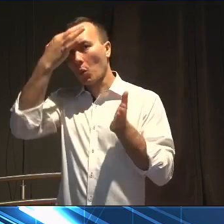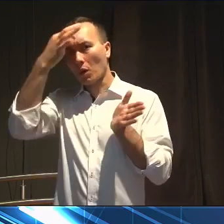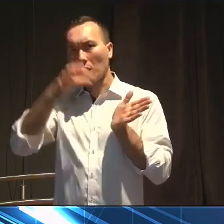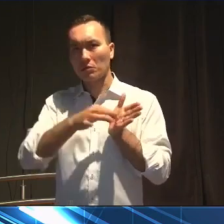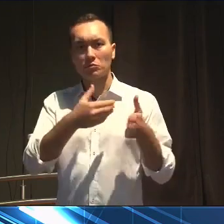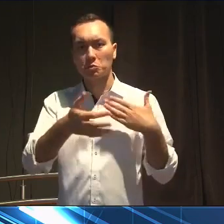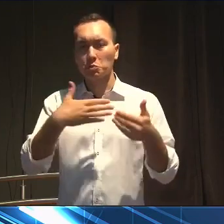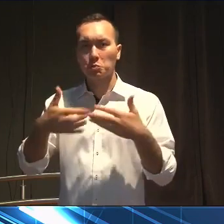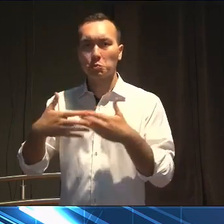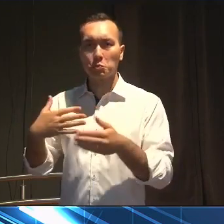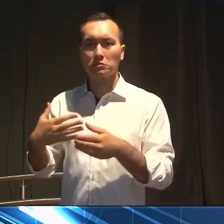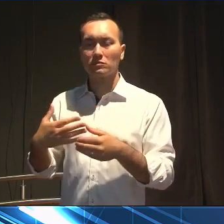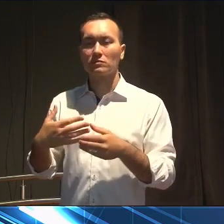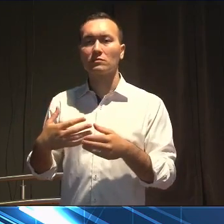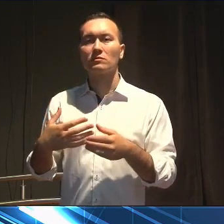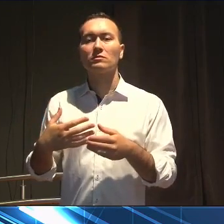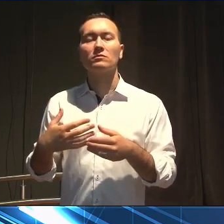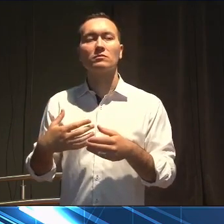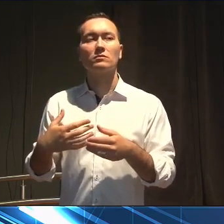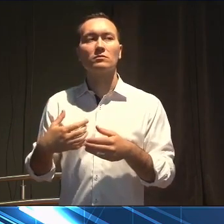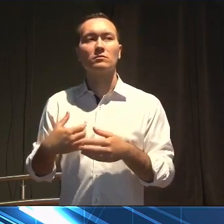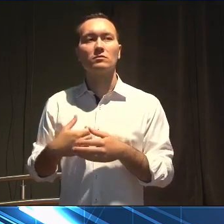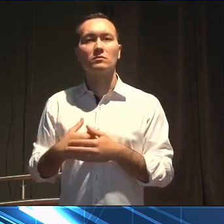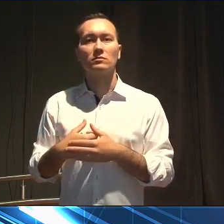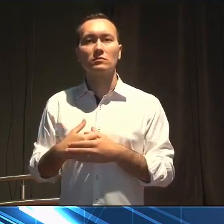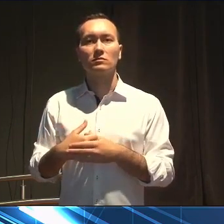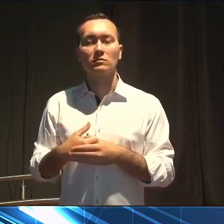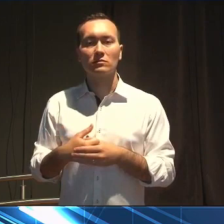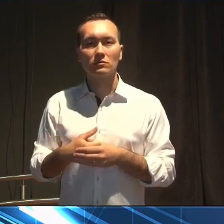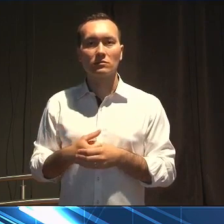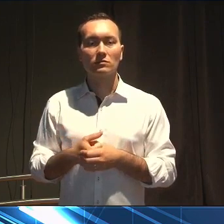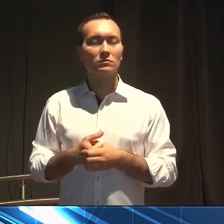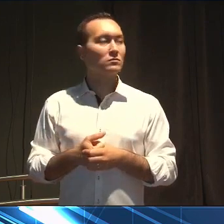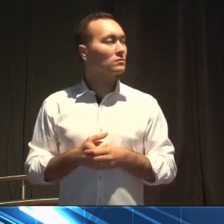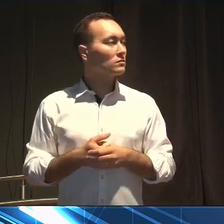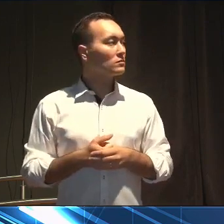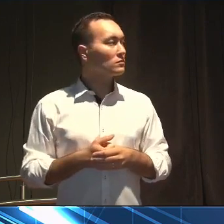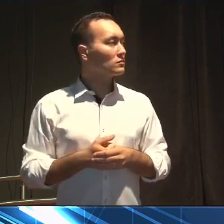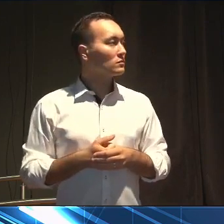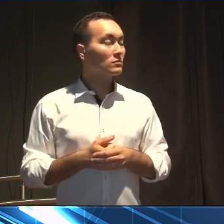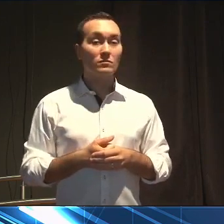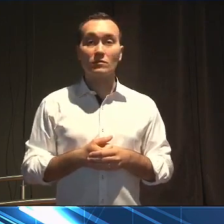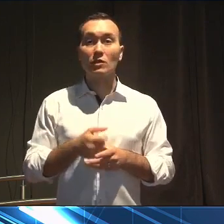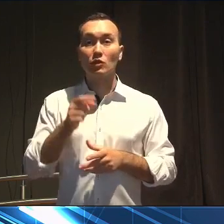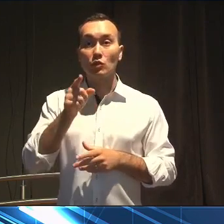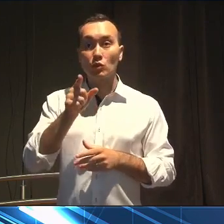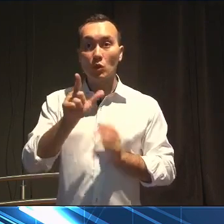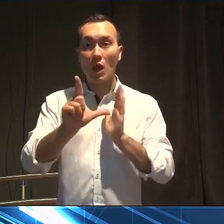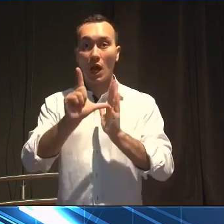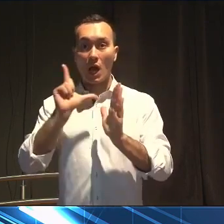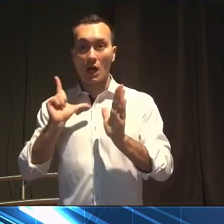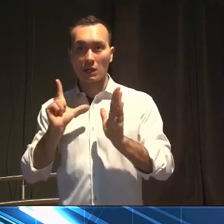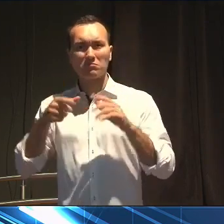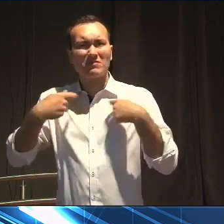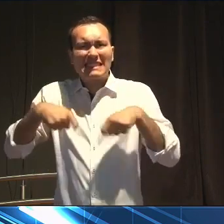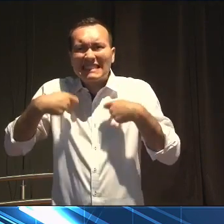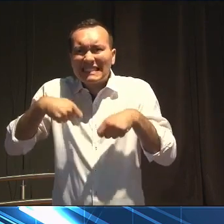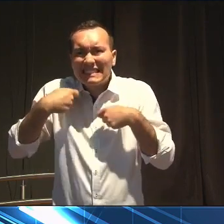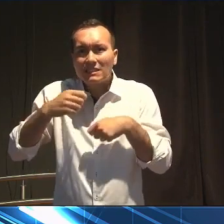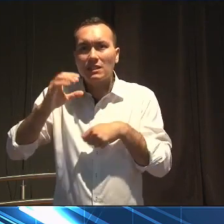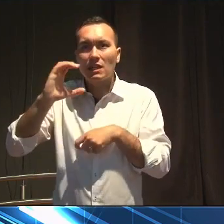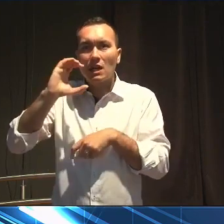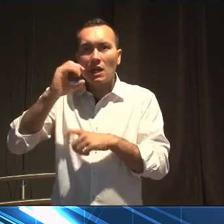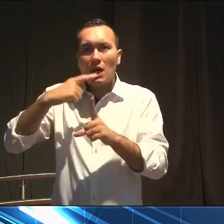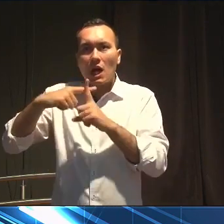falei aqui. Eh, não é mais necessário você ser um especialista em CUDA e C++ para trabalhar com